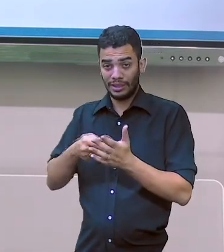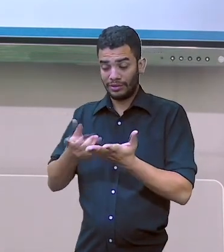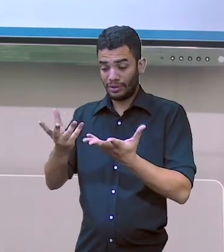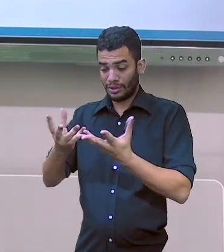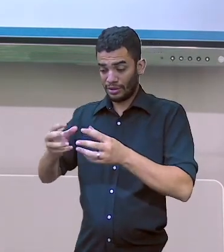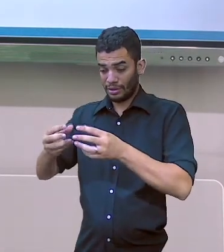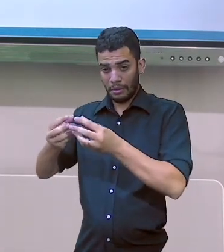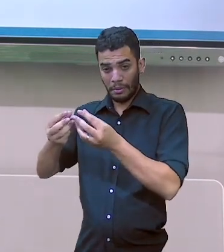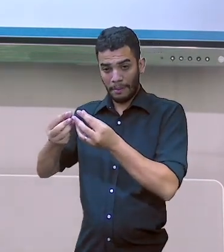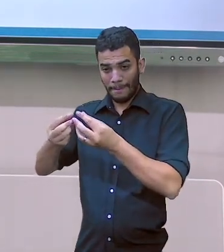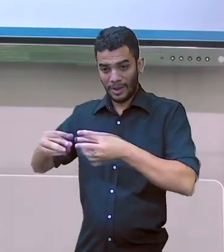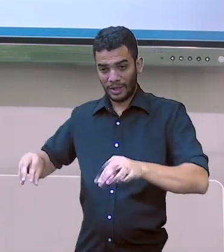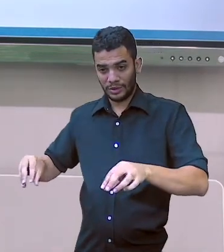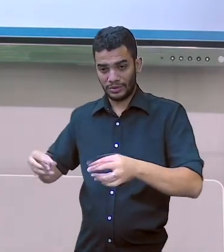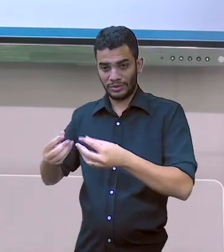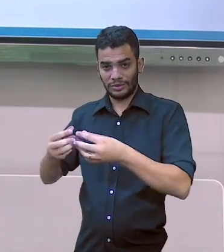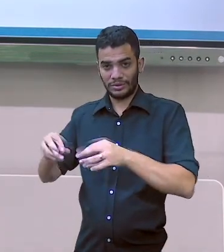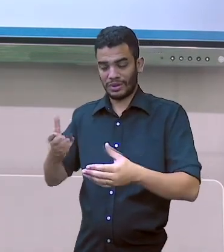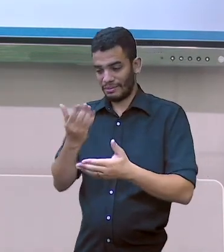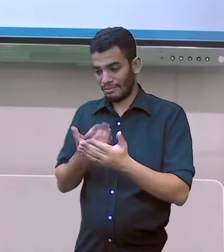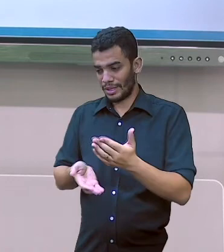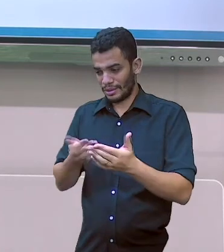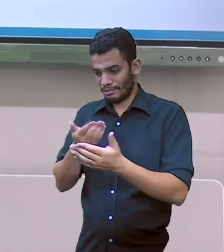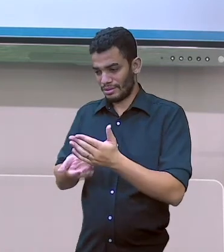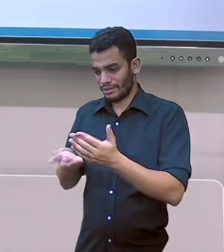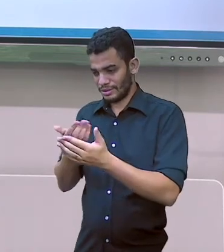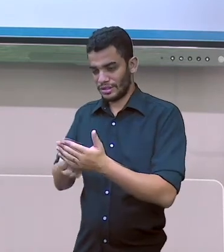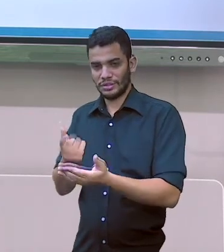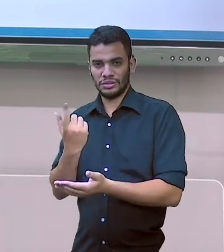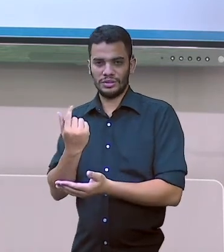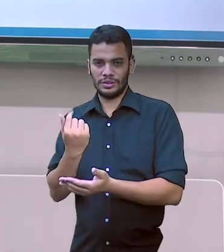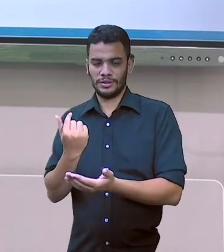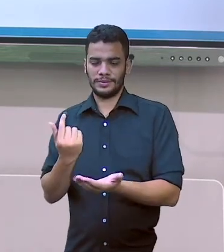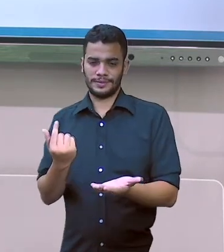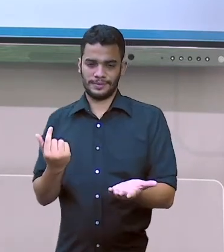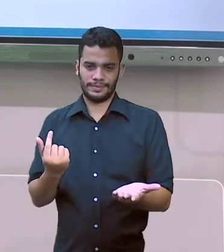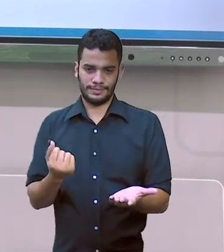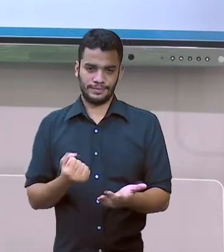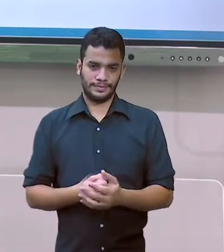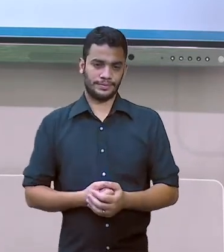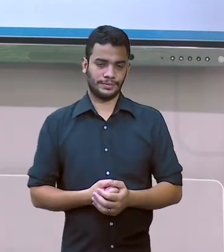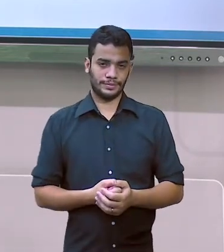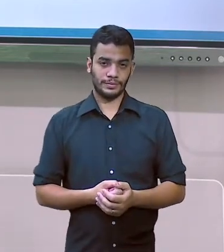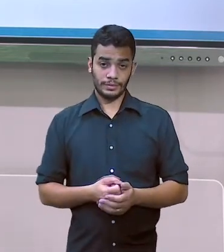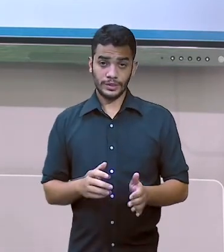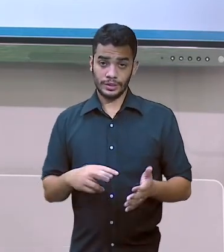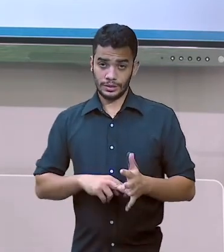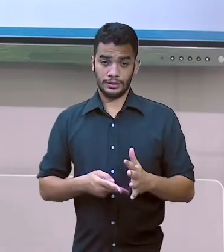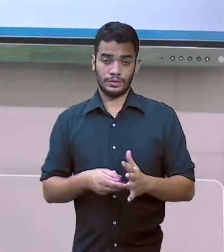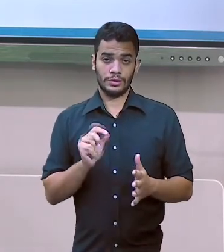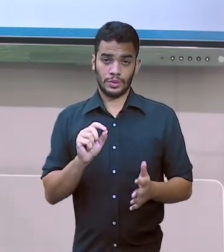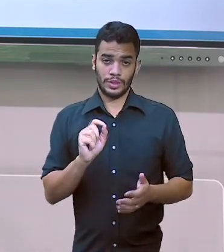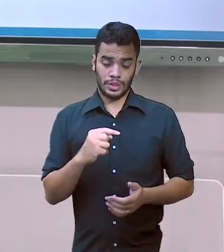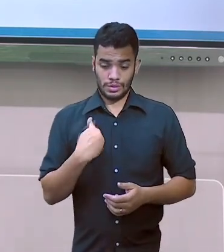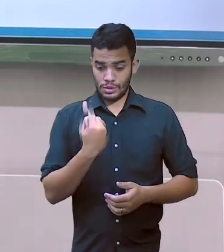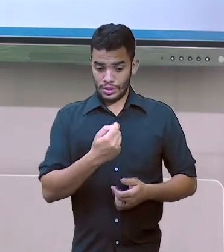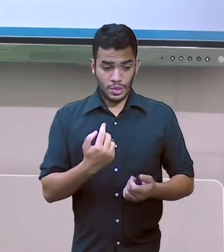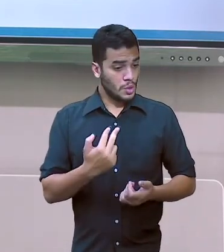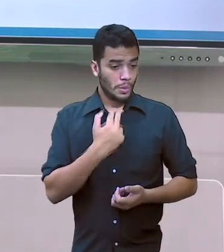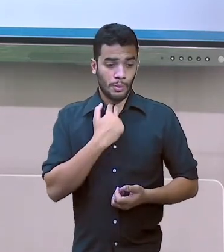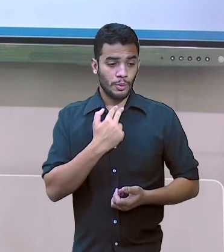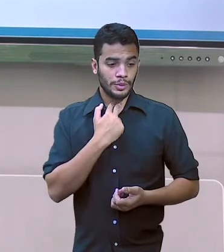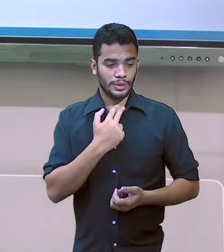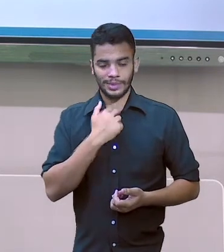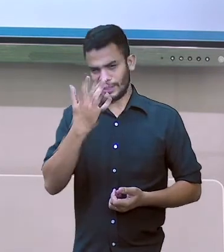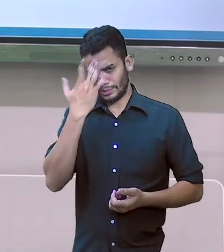seja visionário, que você não se estagne, fique estagnado, parado. Você tem que